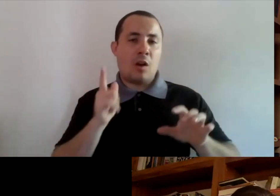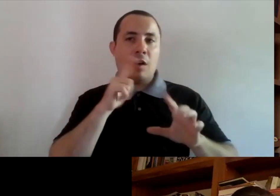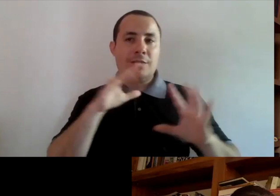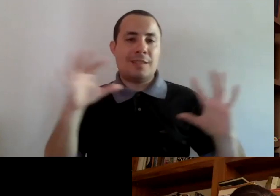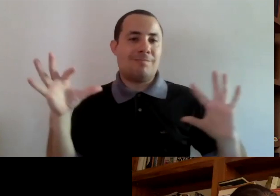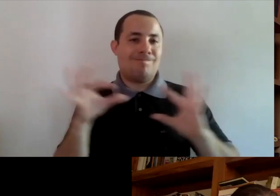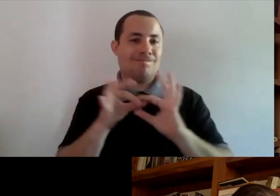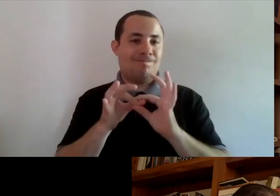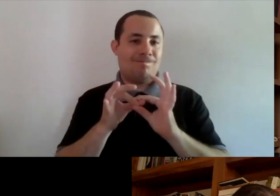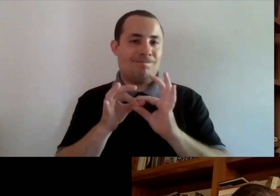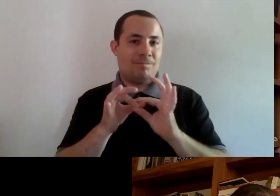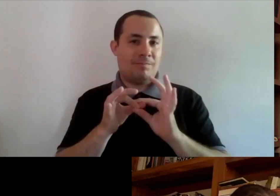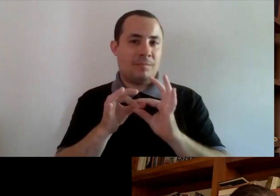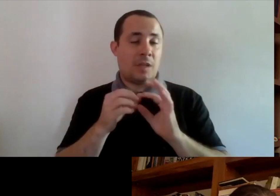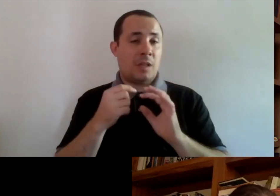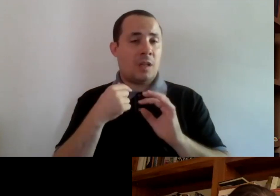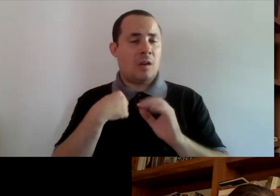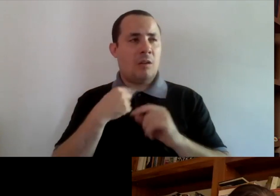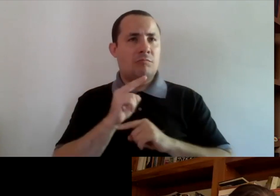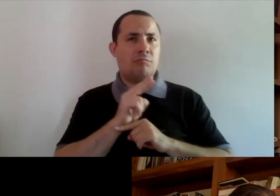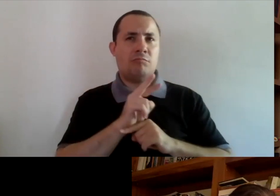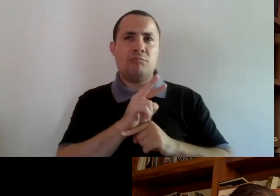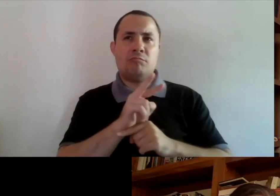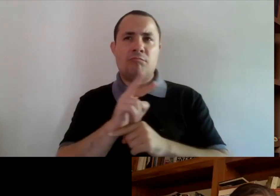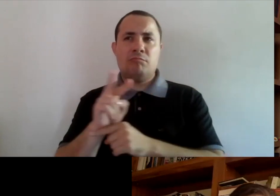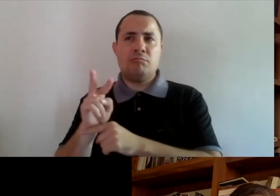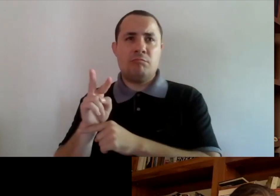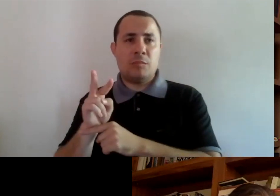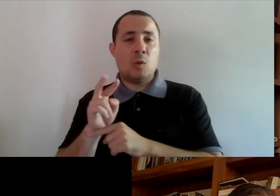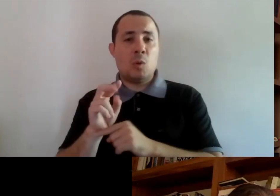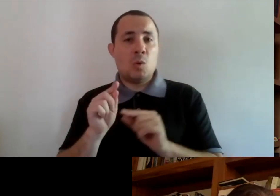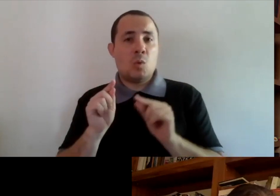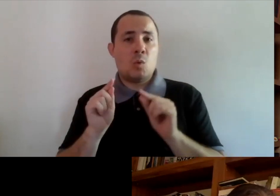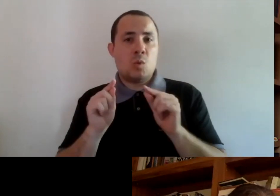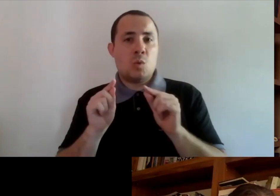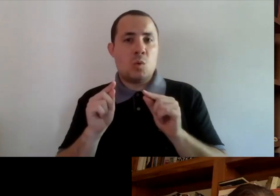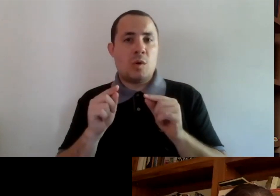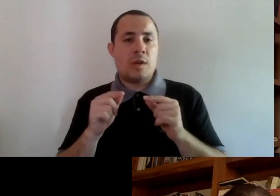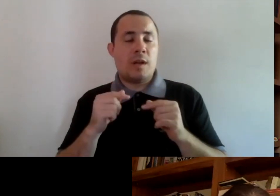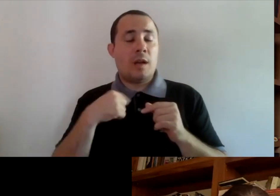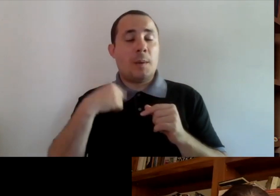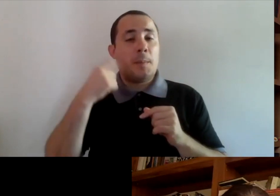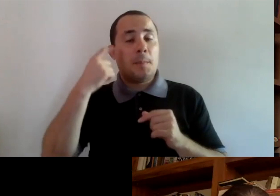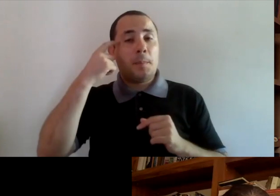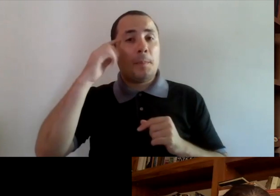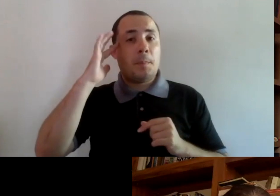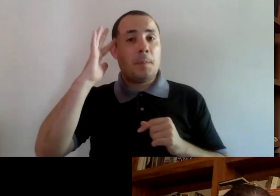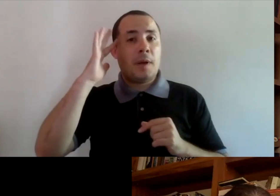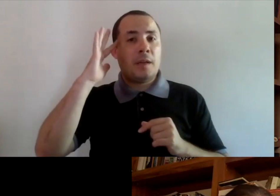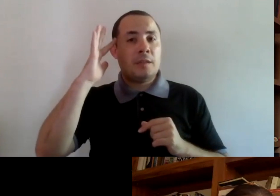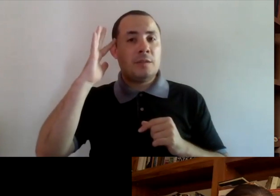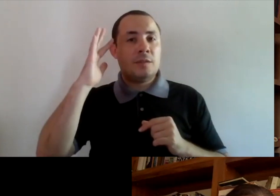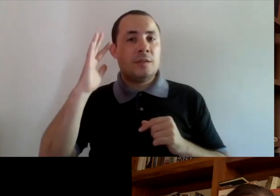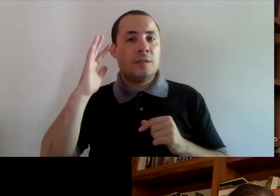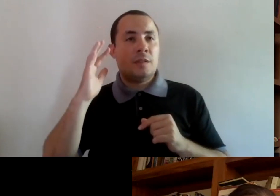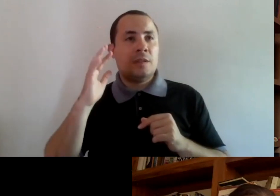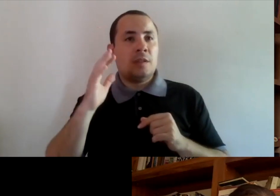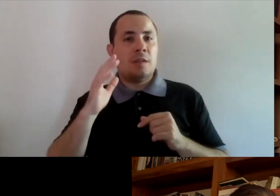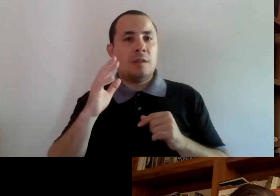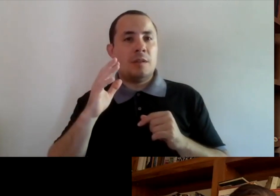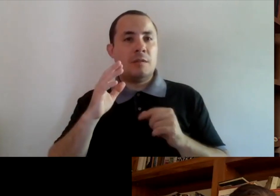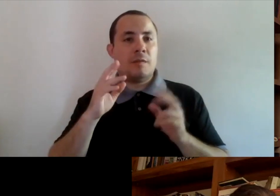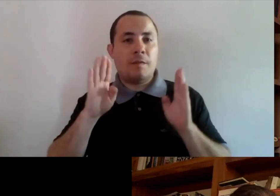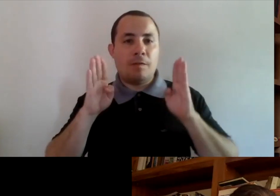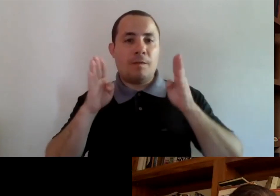o meu ponto de observação é muito marcado por isso, né? Assim, o meu lugar para olhar para a questão da literatura, né,